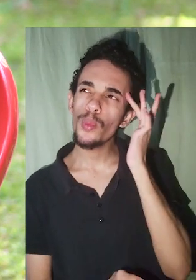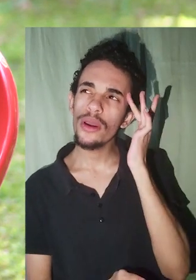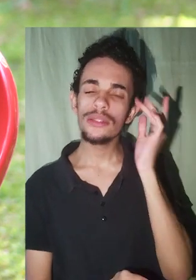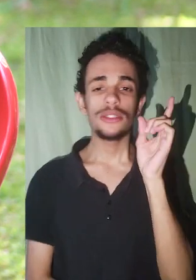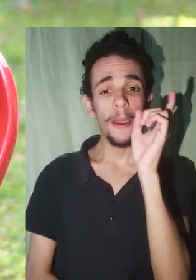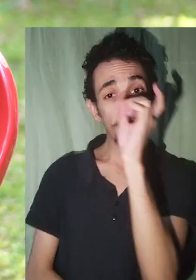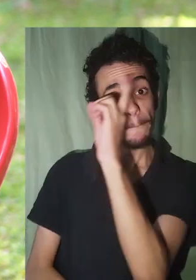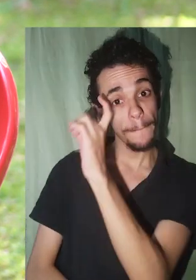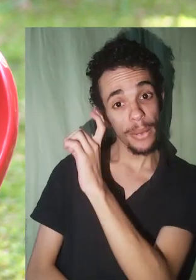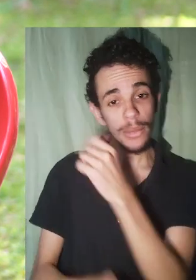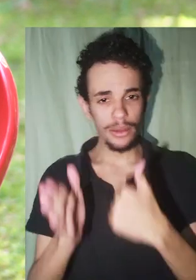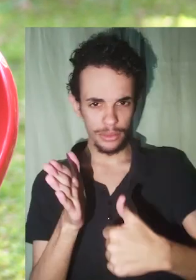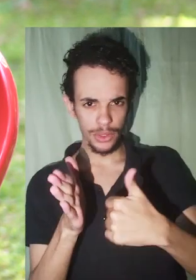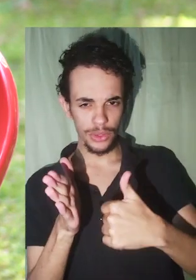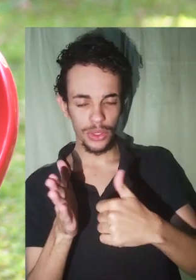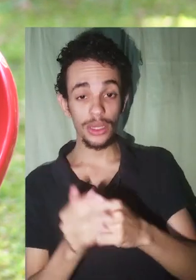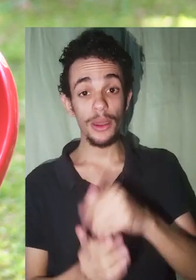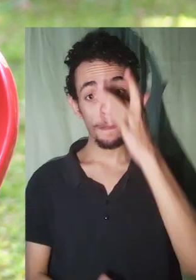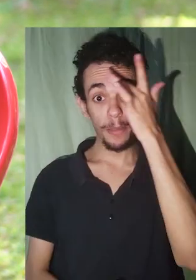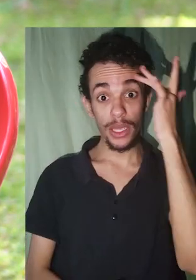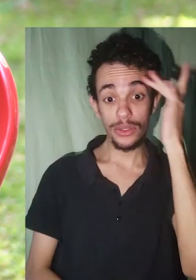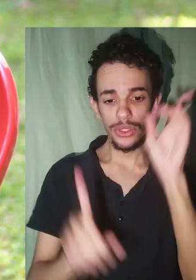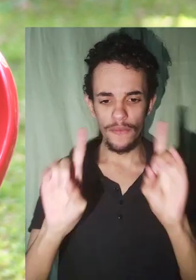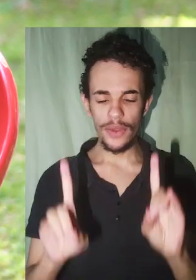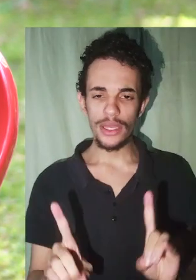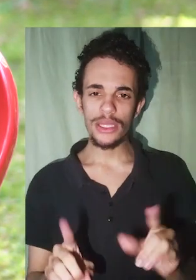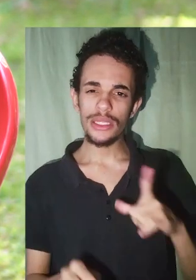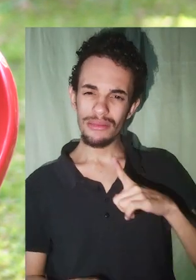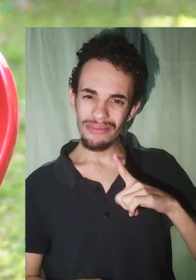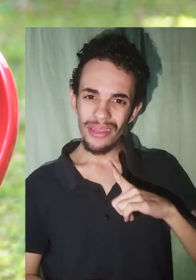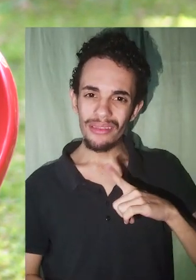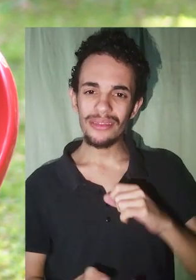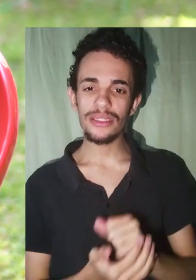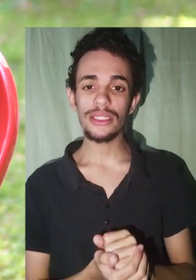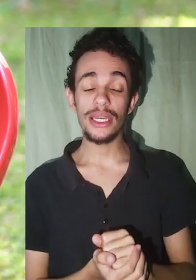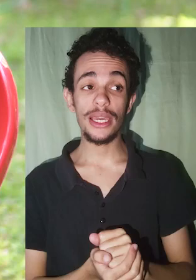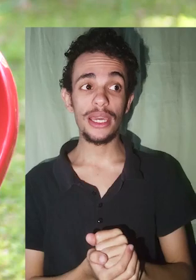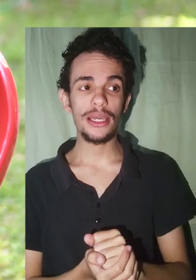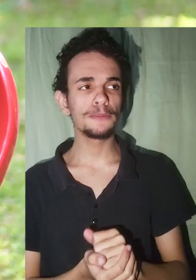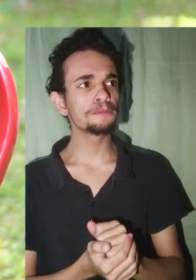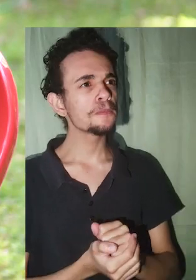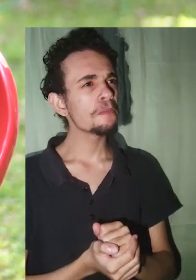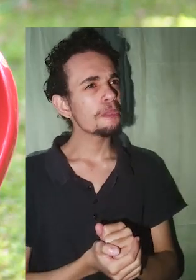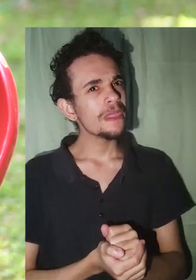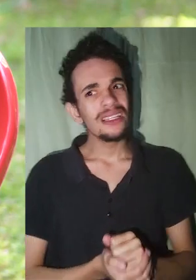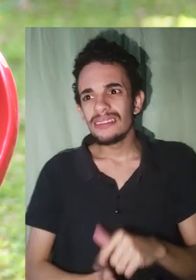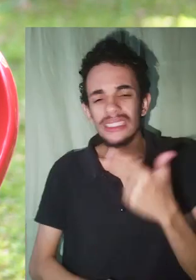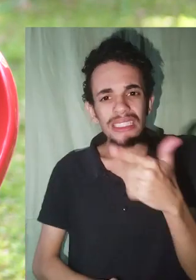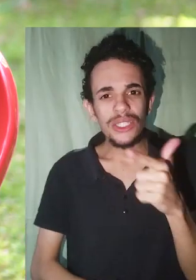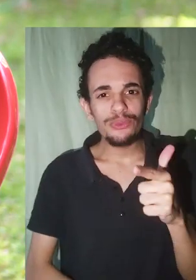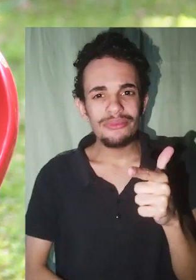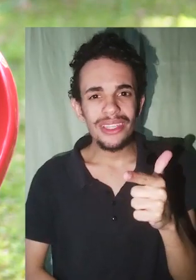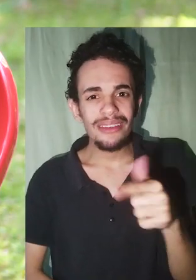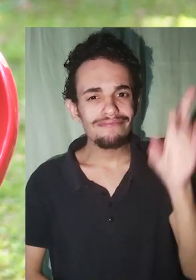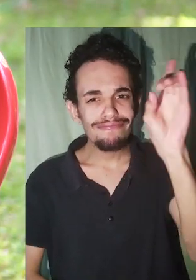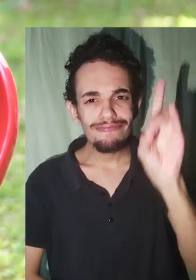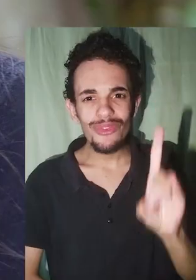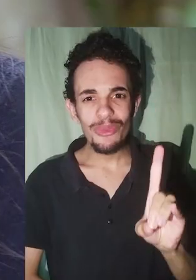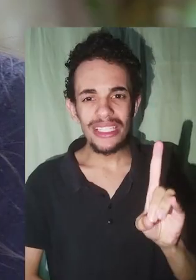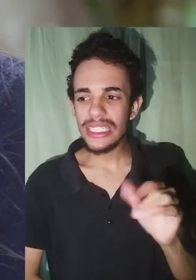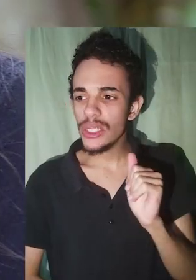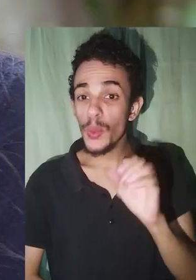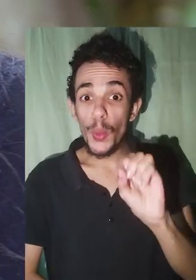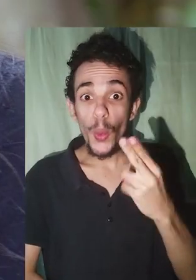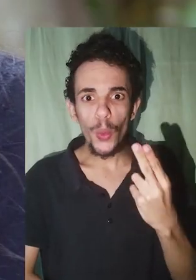ter conhecimento dos seus direitos. Então, os caminhos é a gente garantir essa acessibilidade para que as pessoas tenham esse conhecimento,